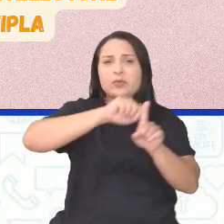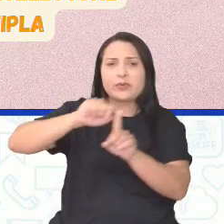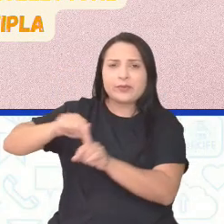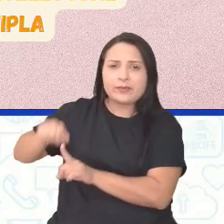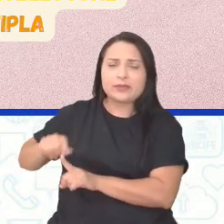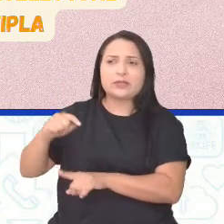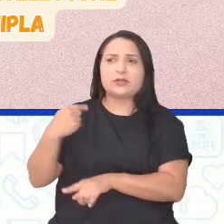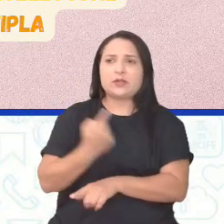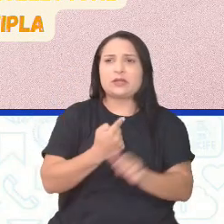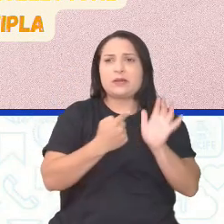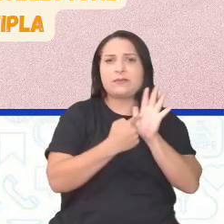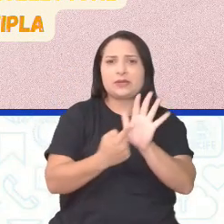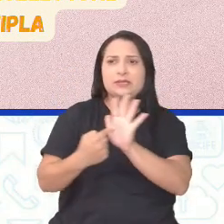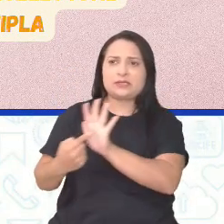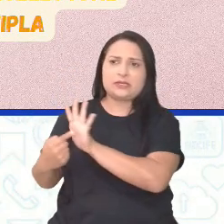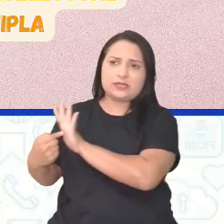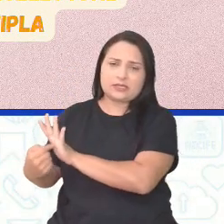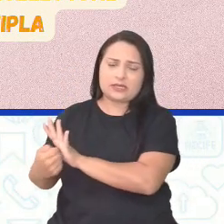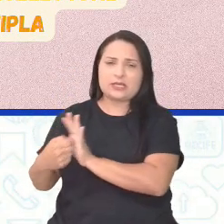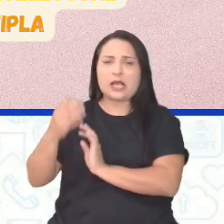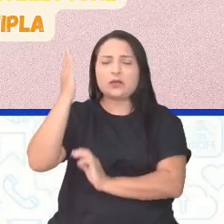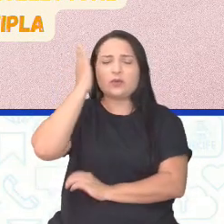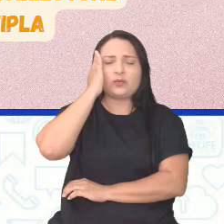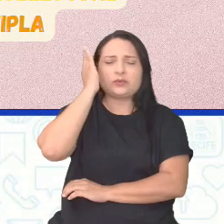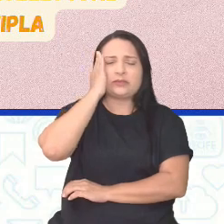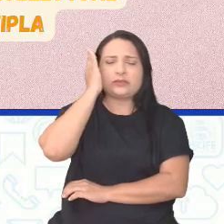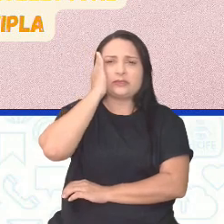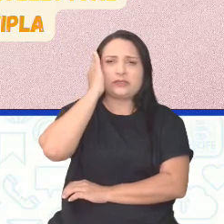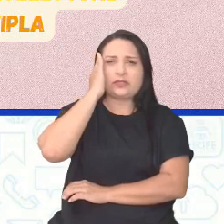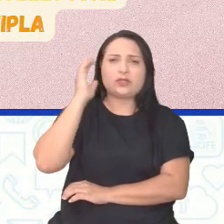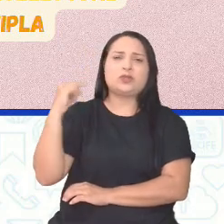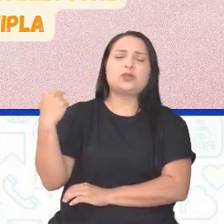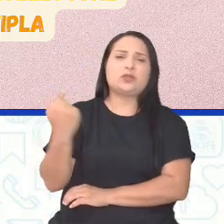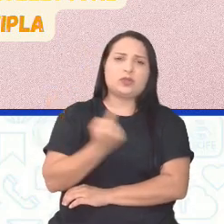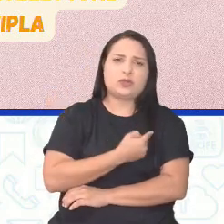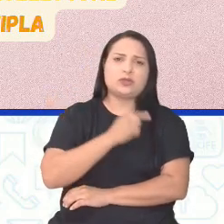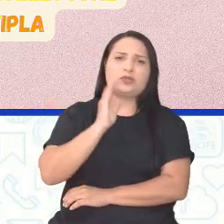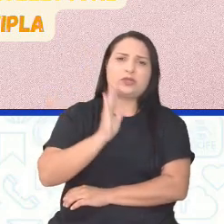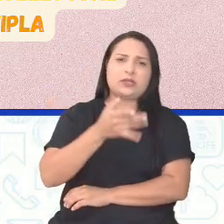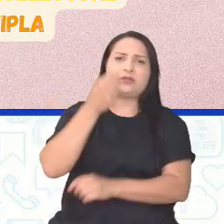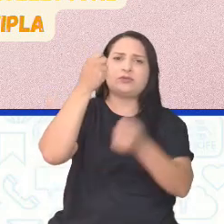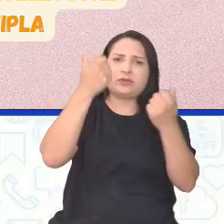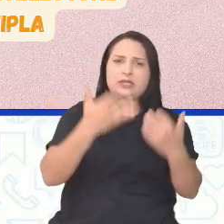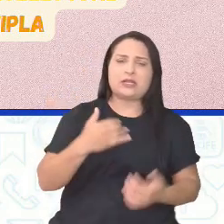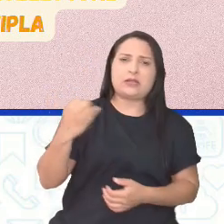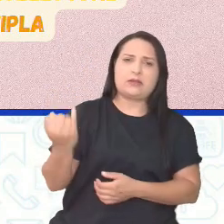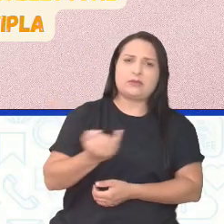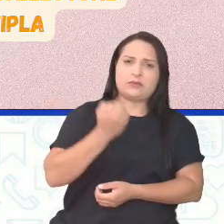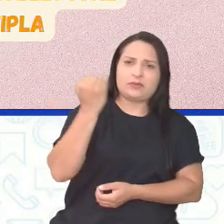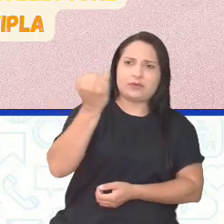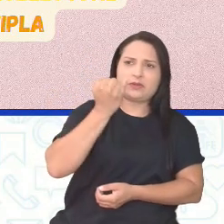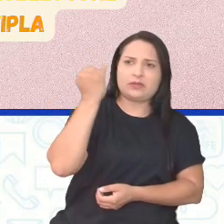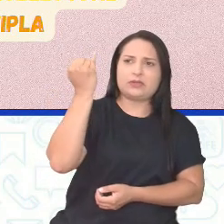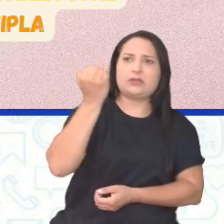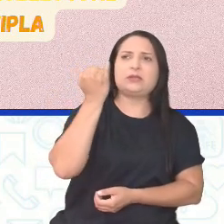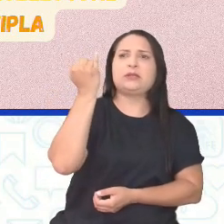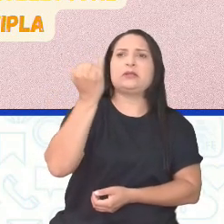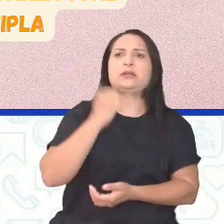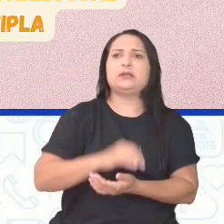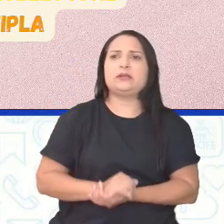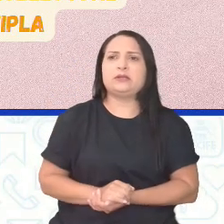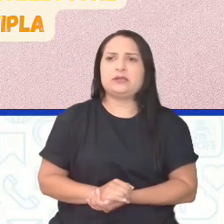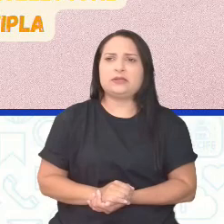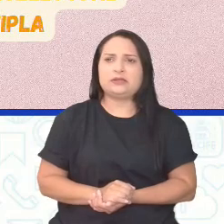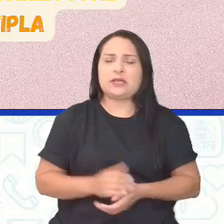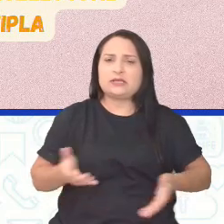aqui, né, a questão aí da conscientização. Nós já falamos a importância e o incentivo do aleitamento materno,